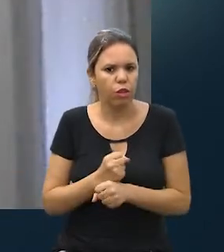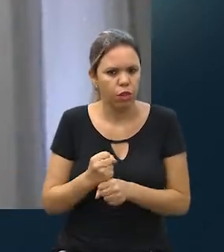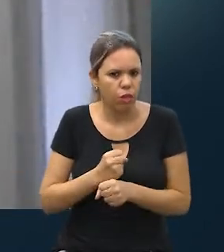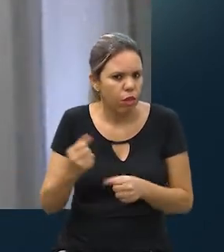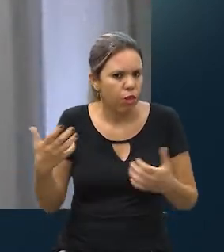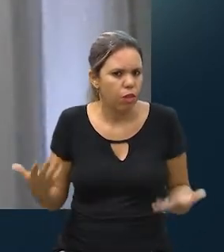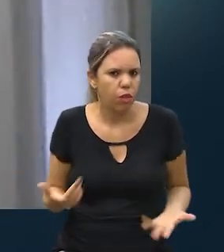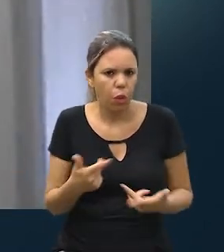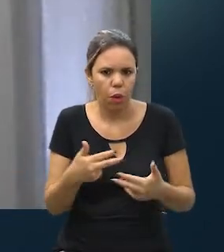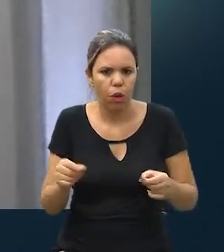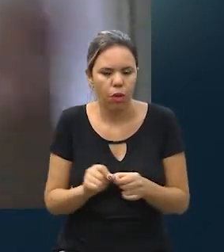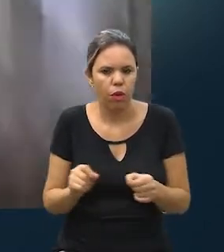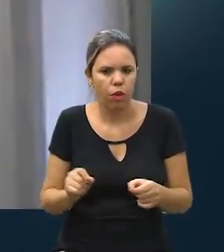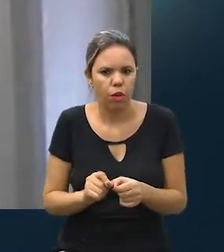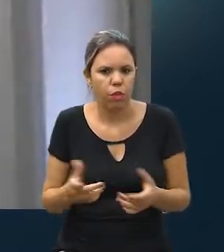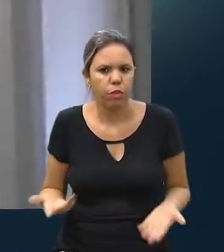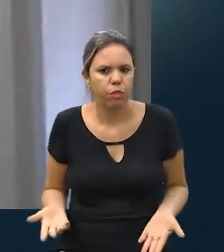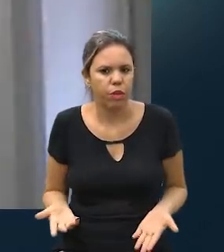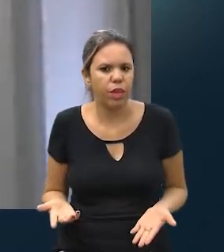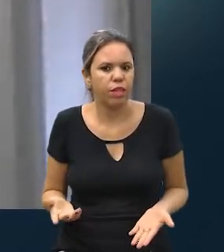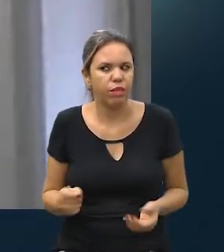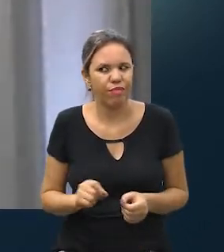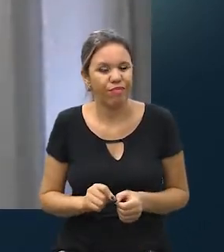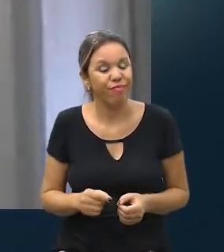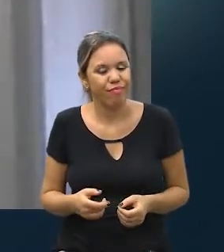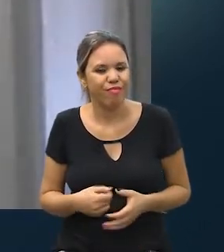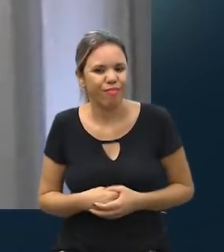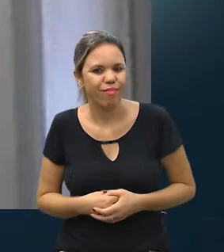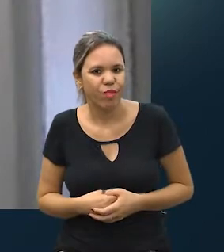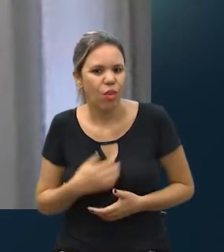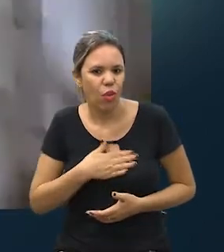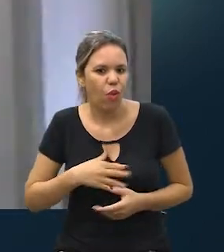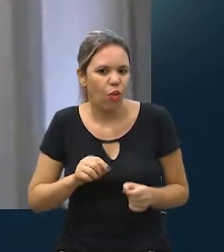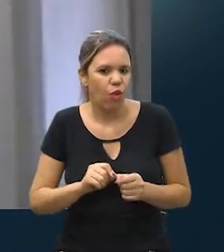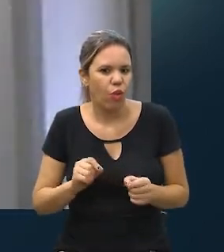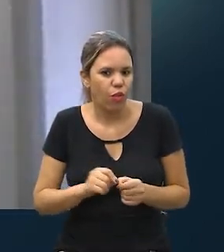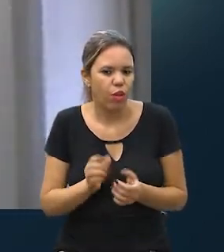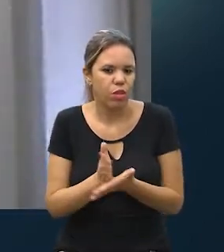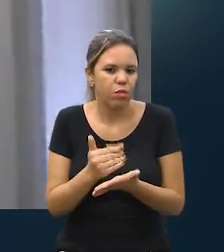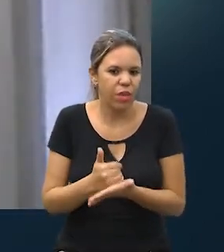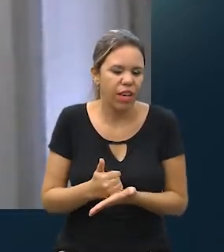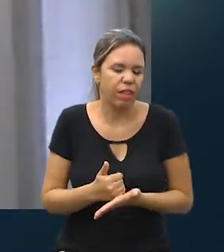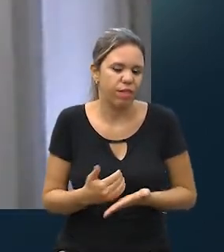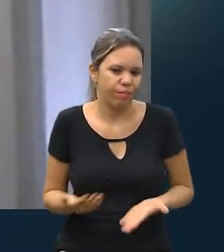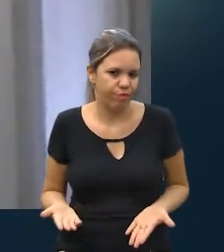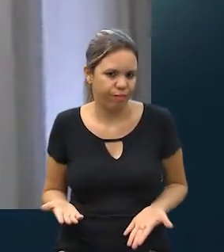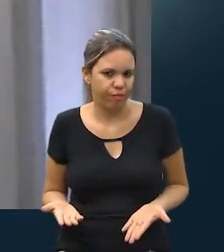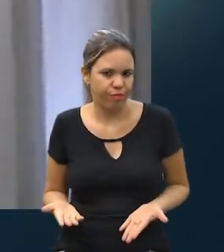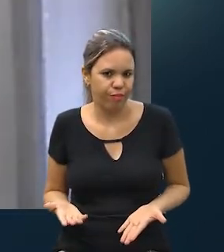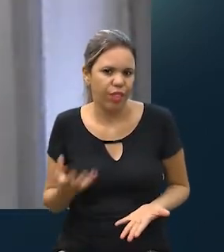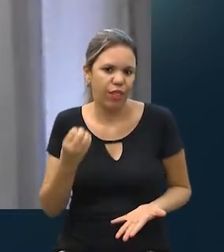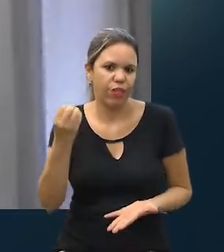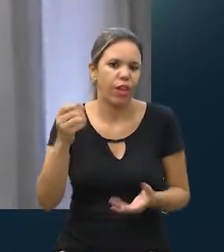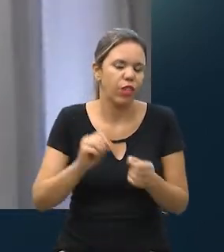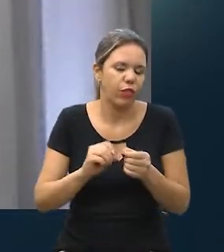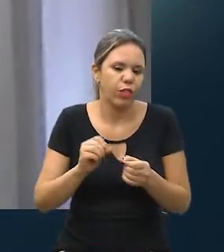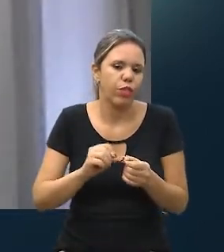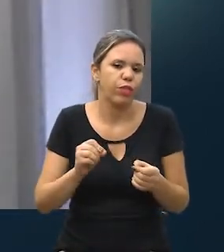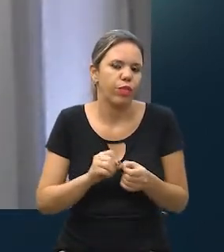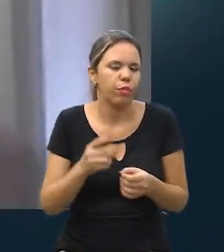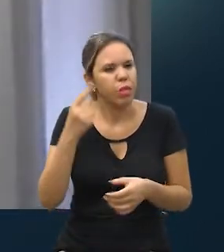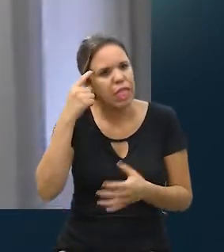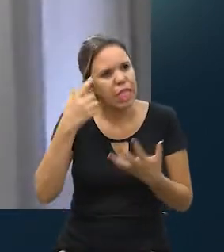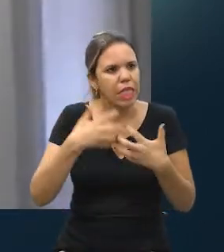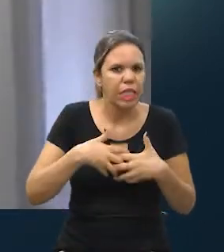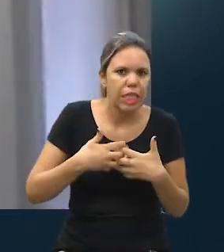pensando em alguma coisa, eu pensei, mas o que eu vou fazer? É o que eu gosto de fazer? Eu quero fazer bolo, eu quero fazer maquiagem. Então, eu fui